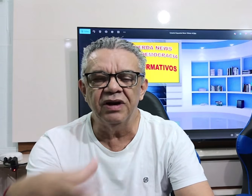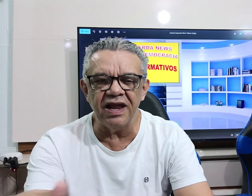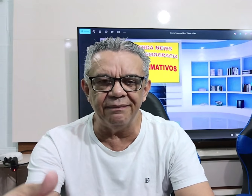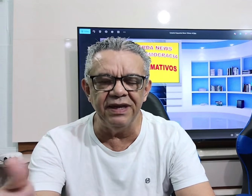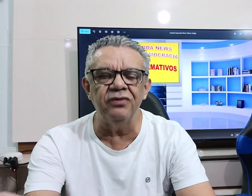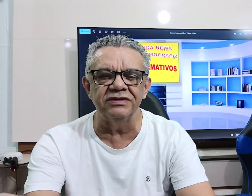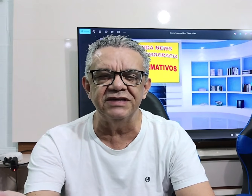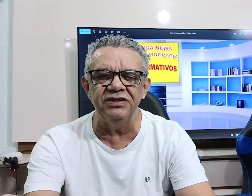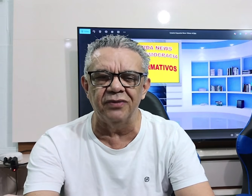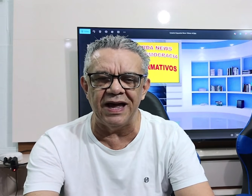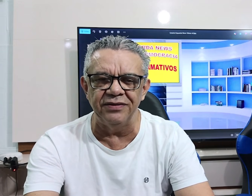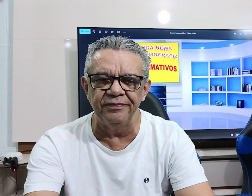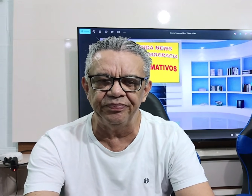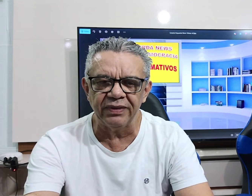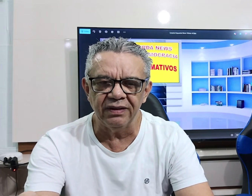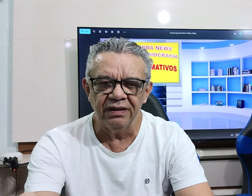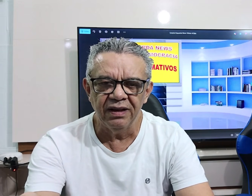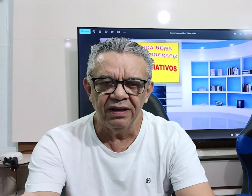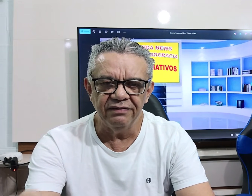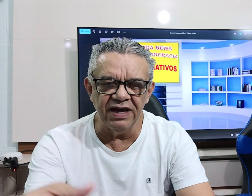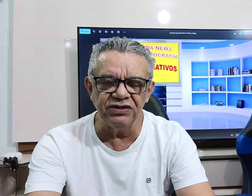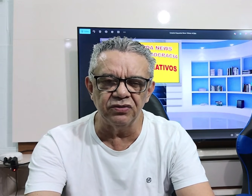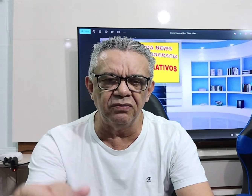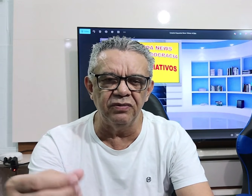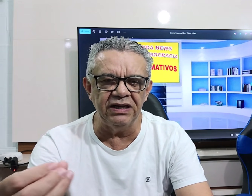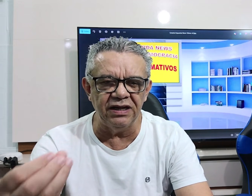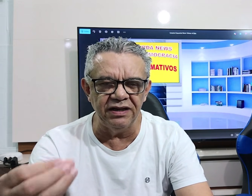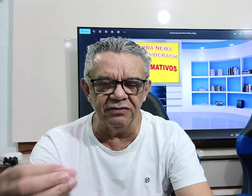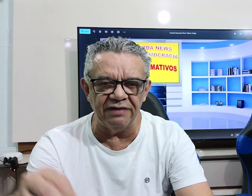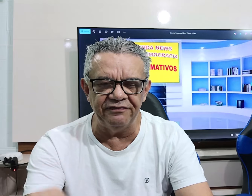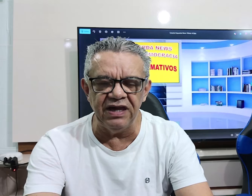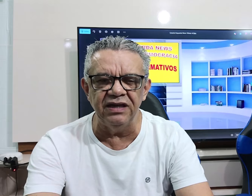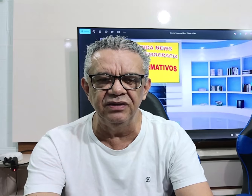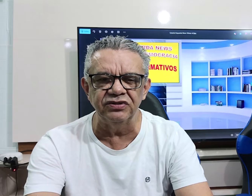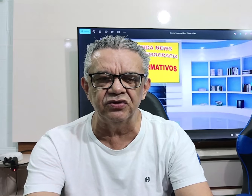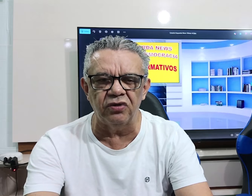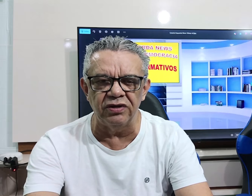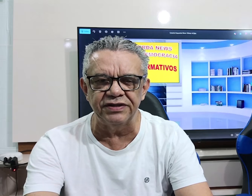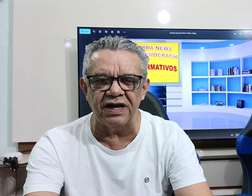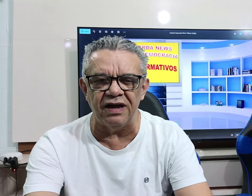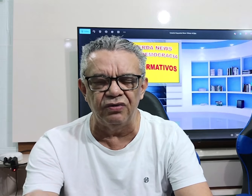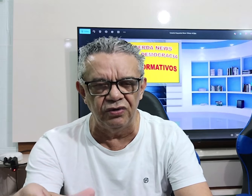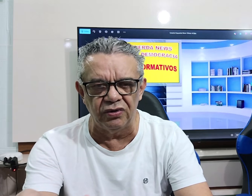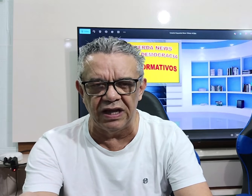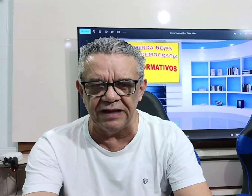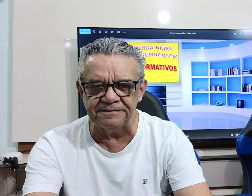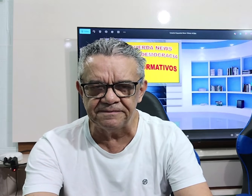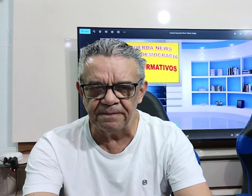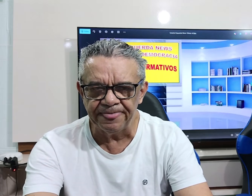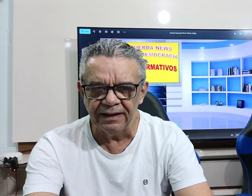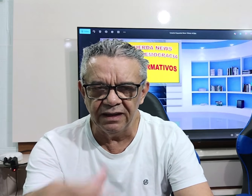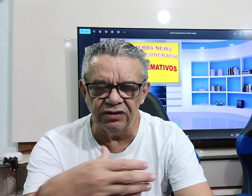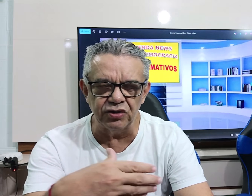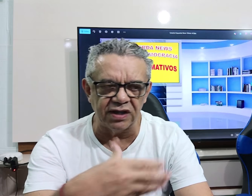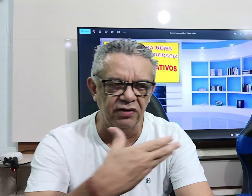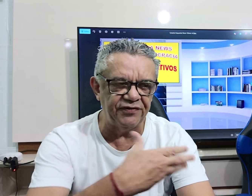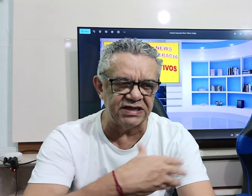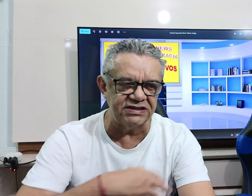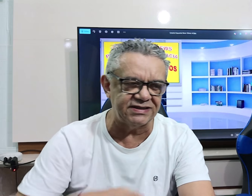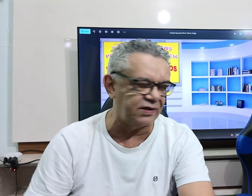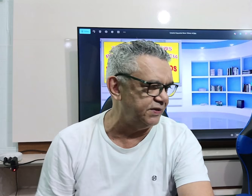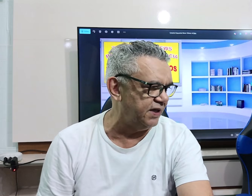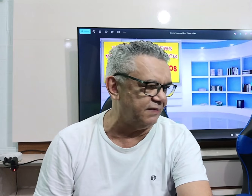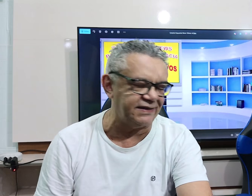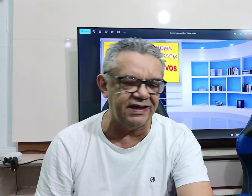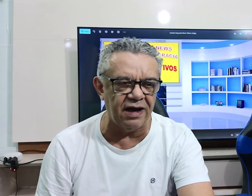um cara bem conceituado. Vejam como ele cria uma fake news contra o Lula. Eu estou aqui, o Francisco